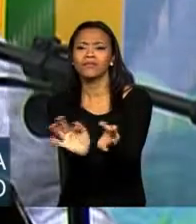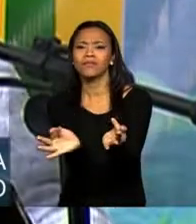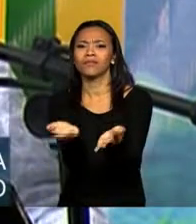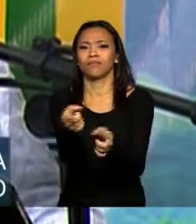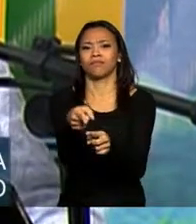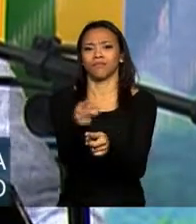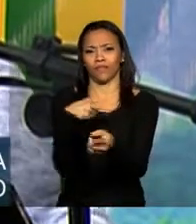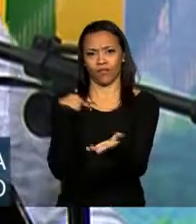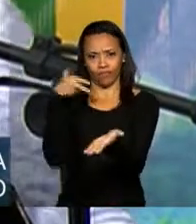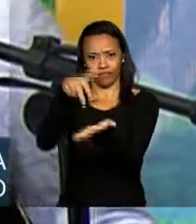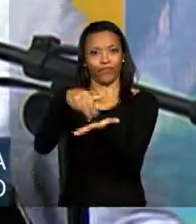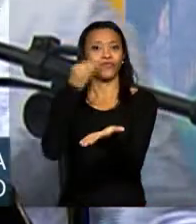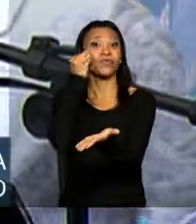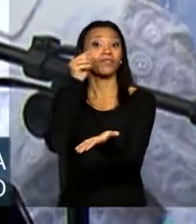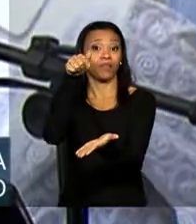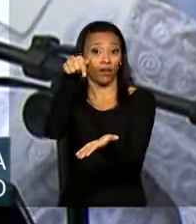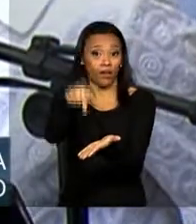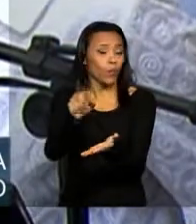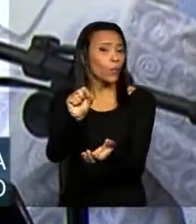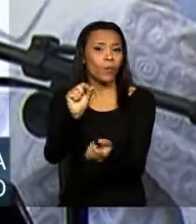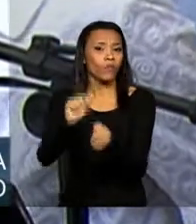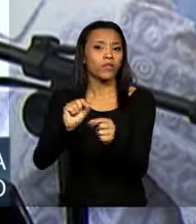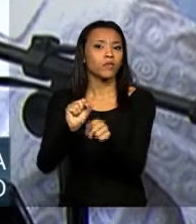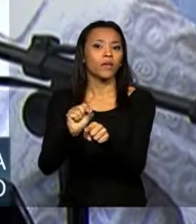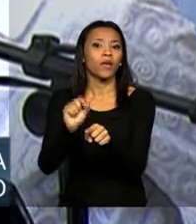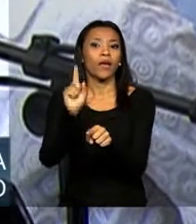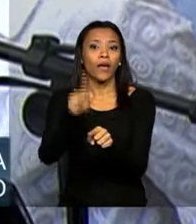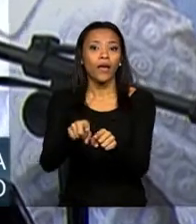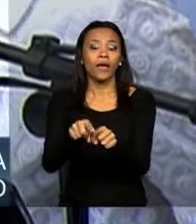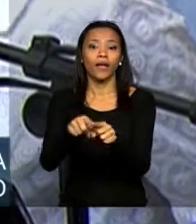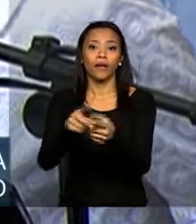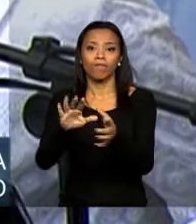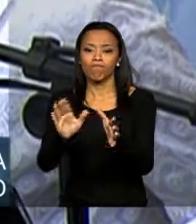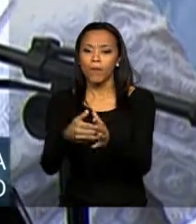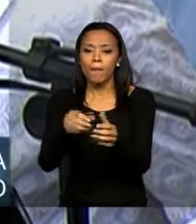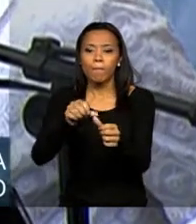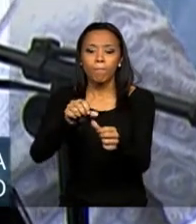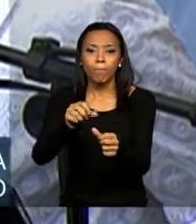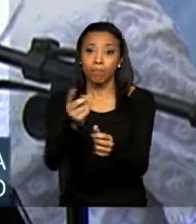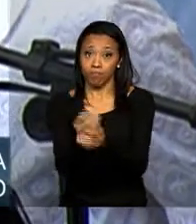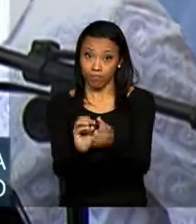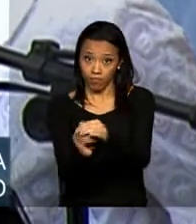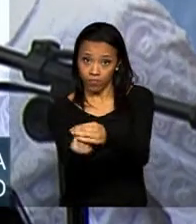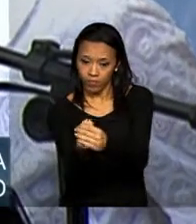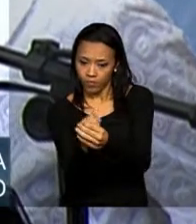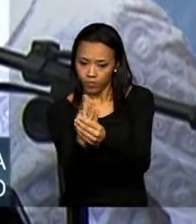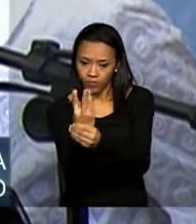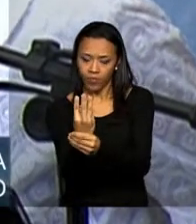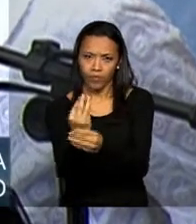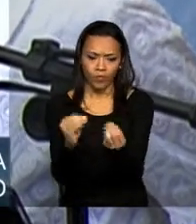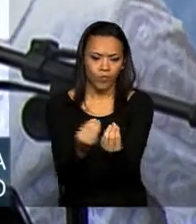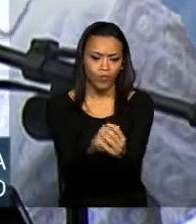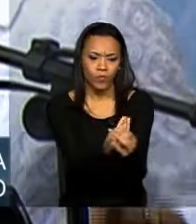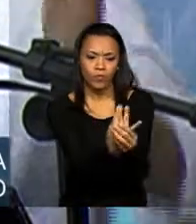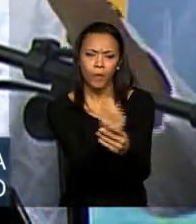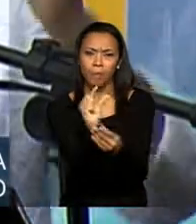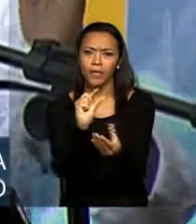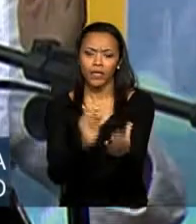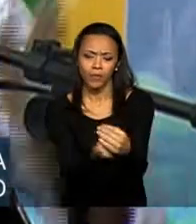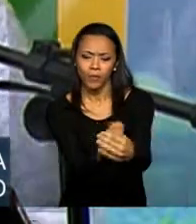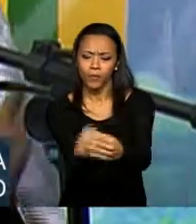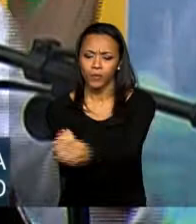era a produção de mudas vários tipos de mudas para venda